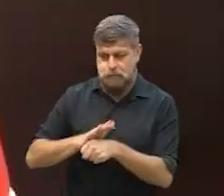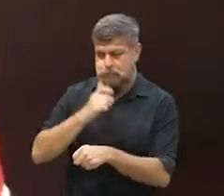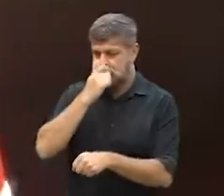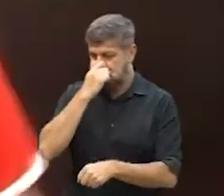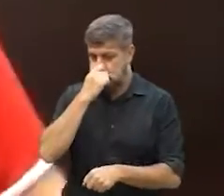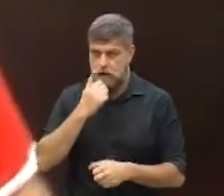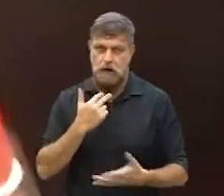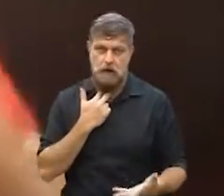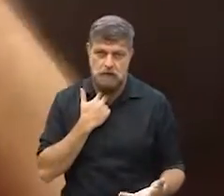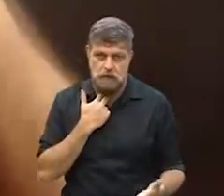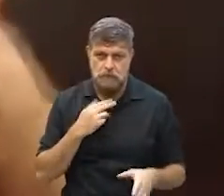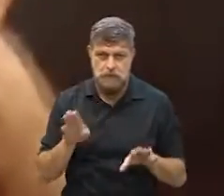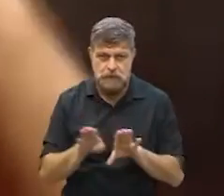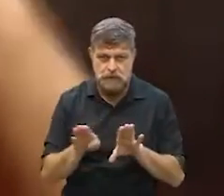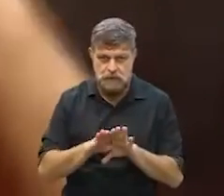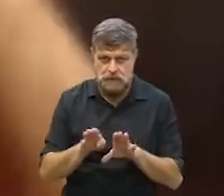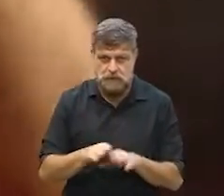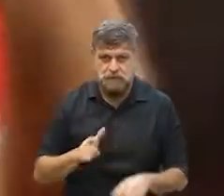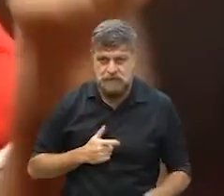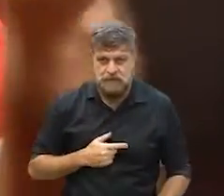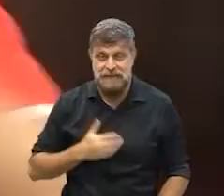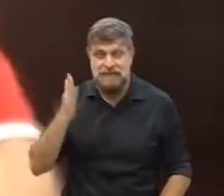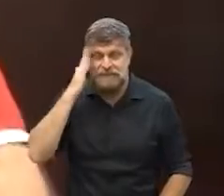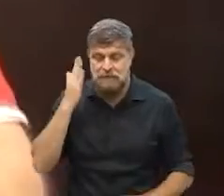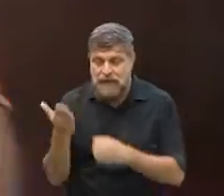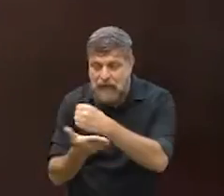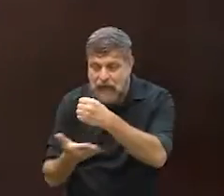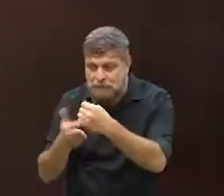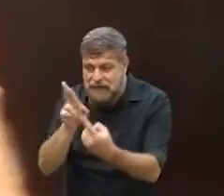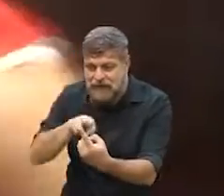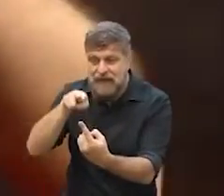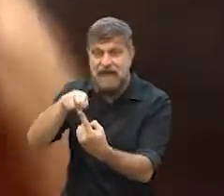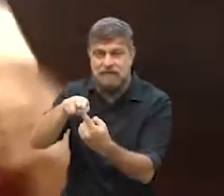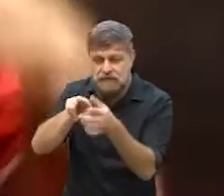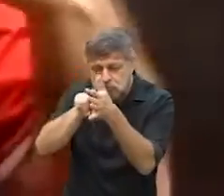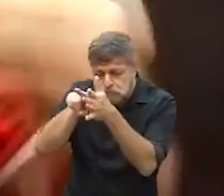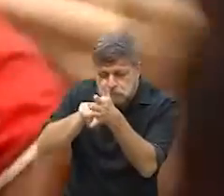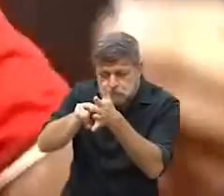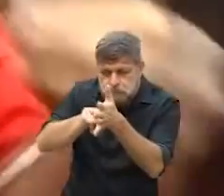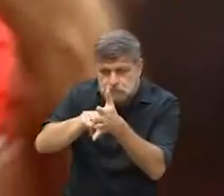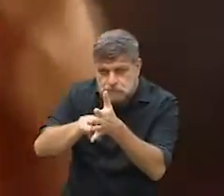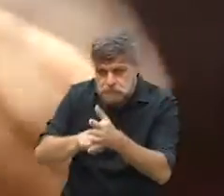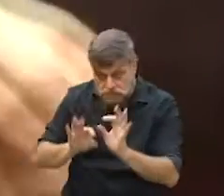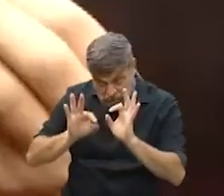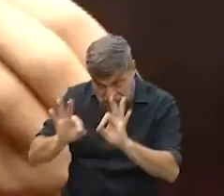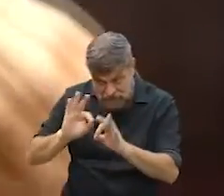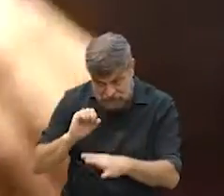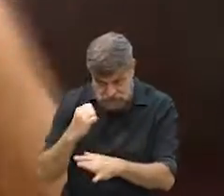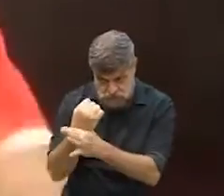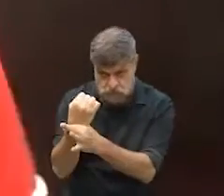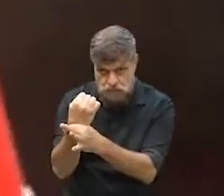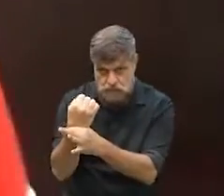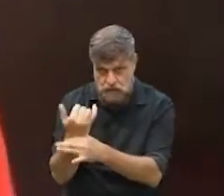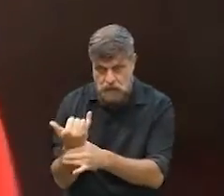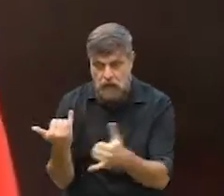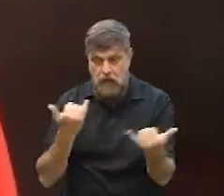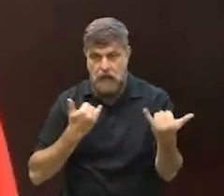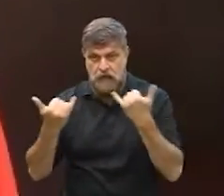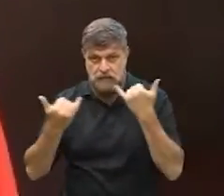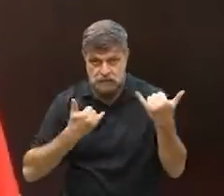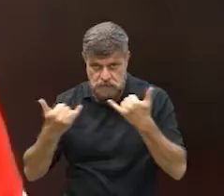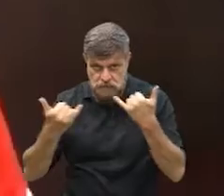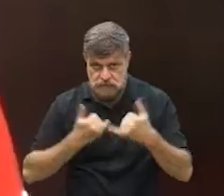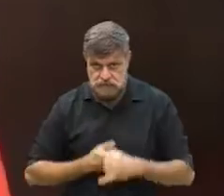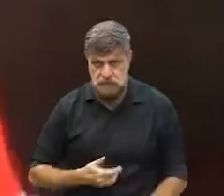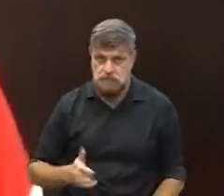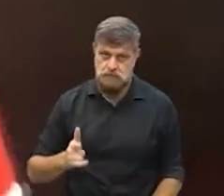demasiadas. E outra coisa, de olho nas fontes. Já falei, vou repetir, de olho nas fontes seguras para que aquela informação